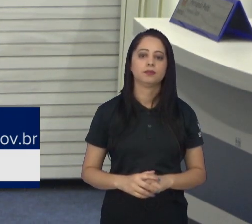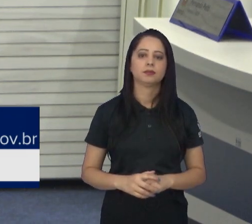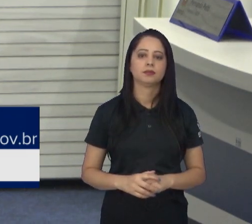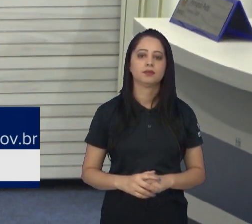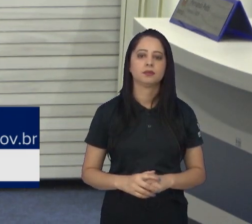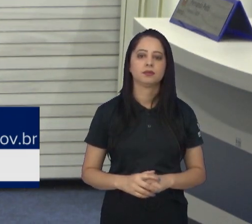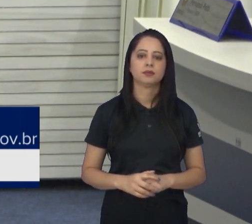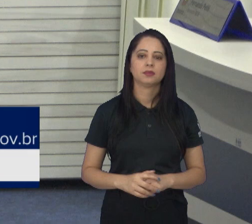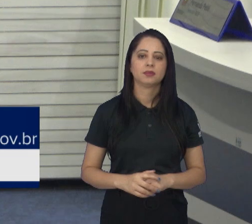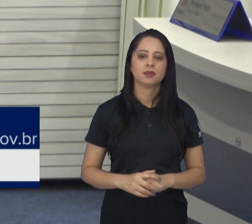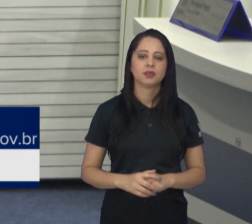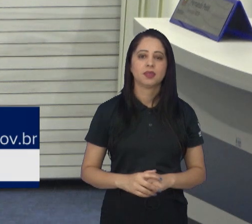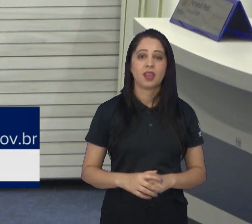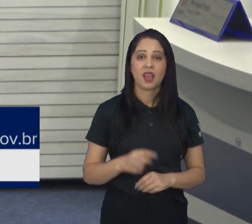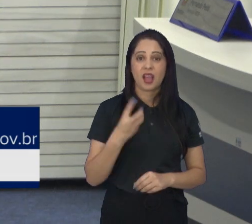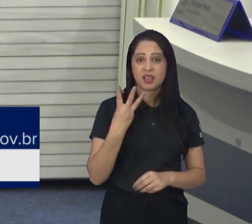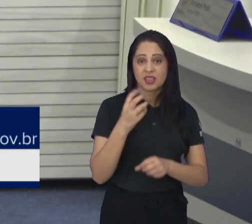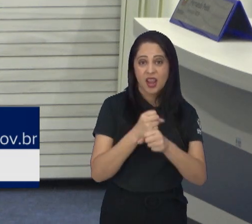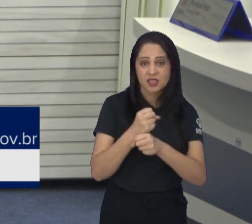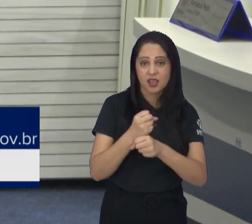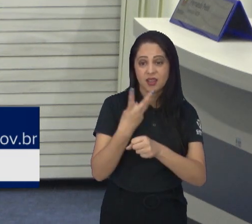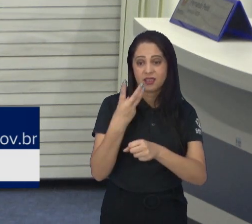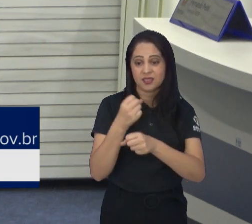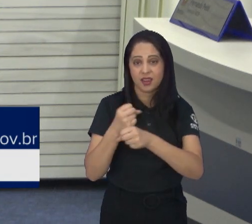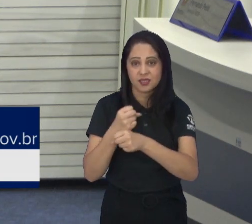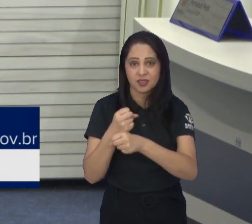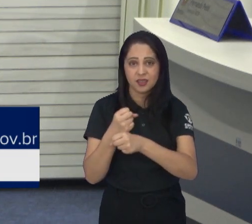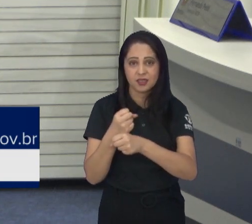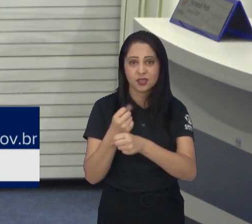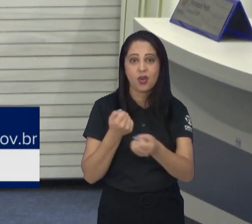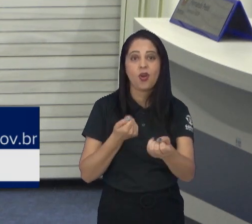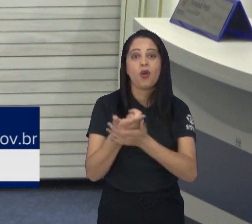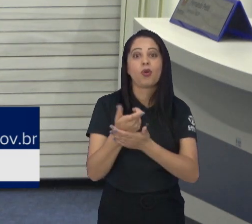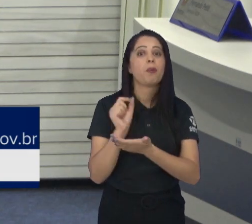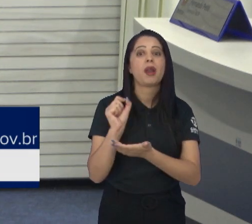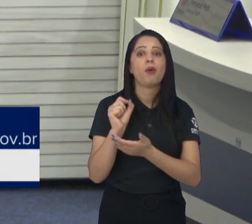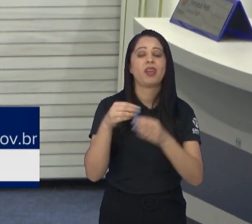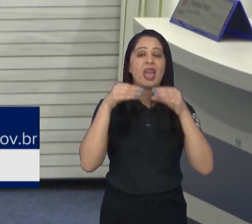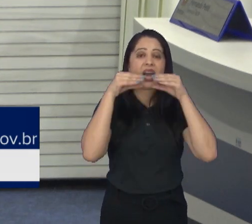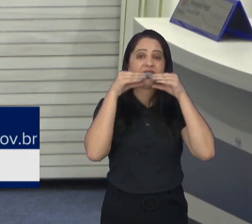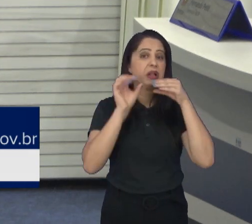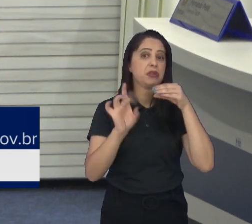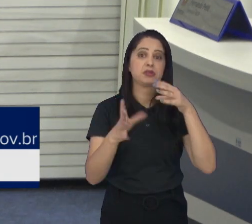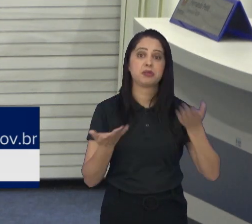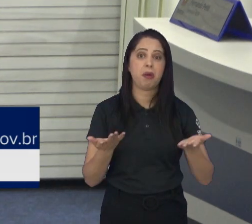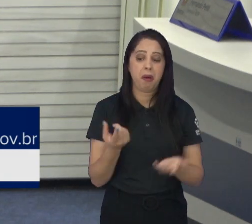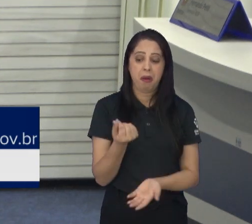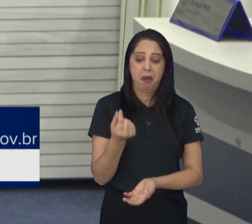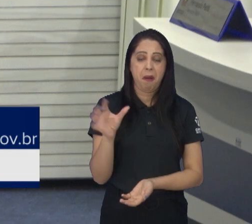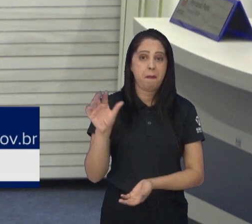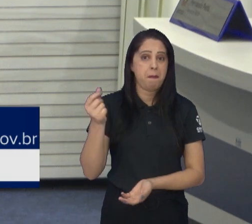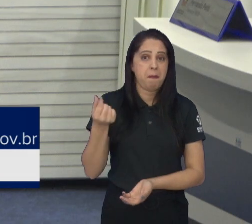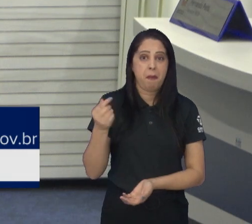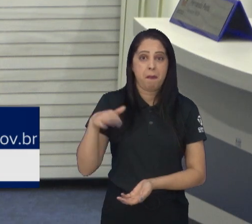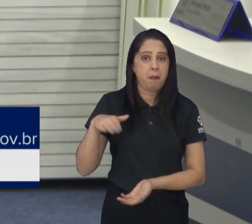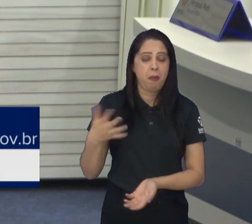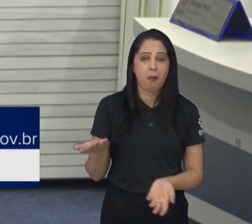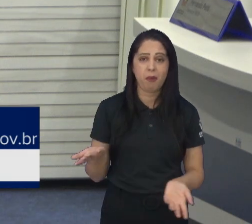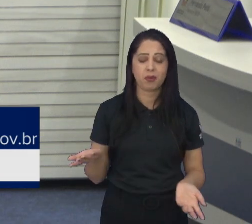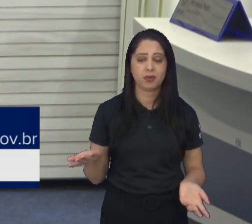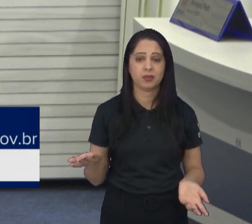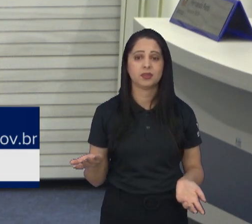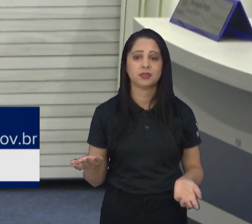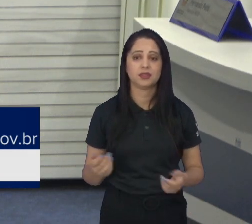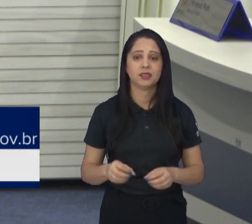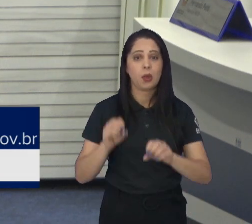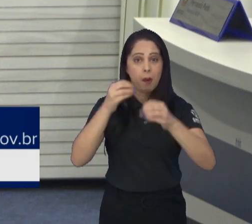3 anos dá para comprar um sanduíche. A cada 3 anos. Então é um plano que realmente prejudica muito o professor da